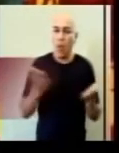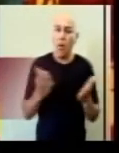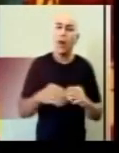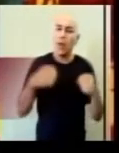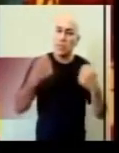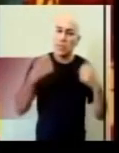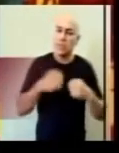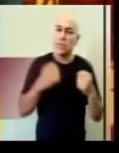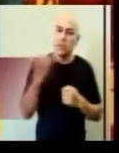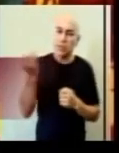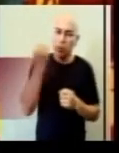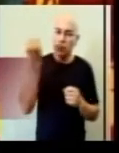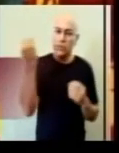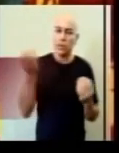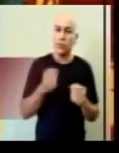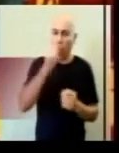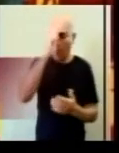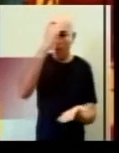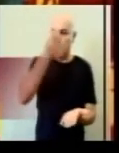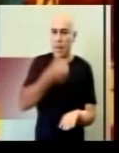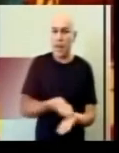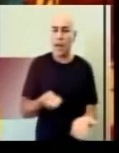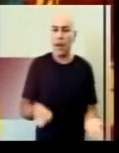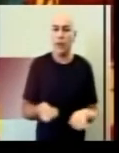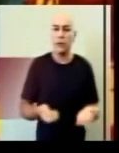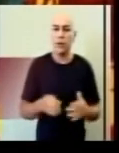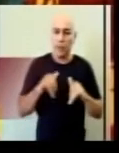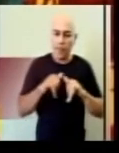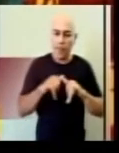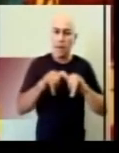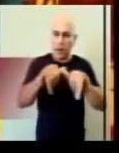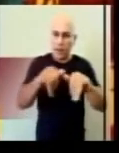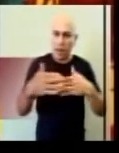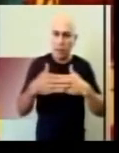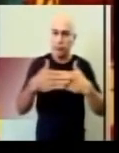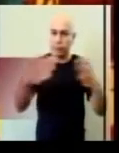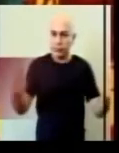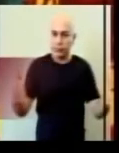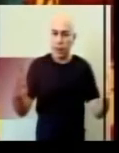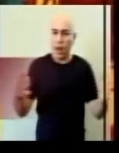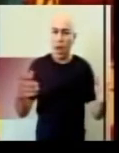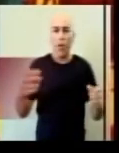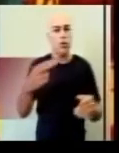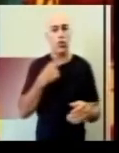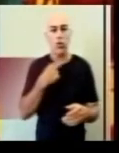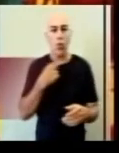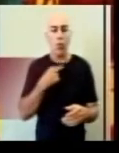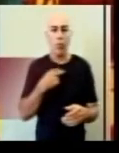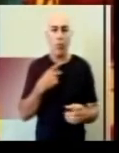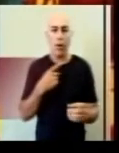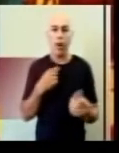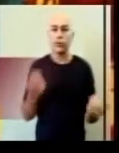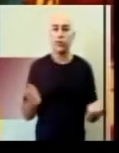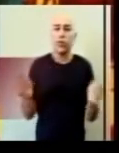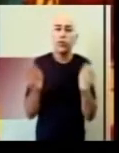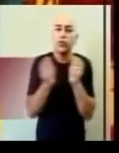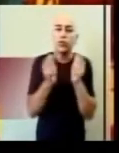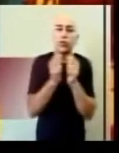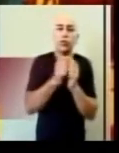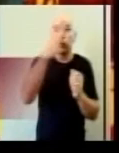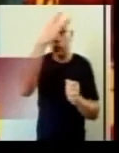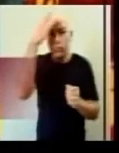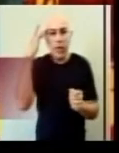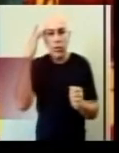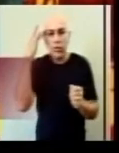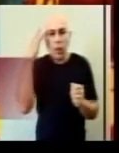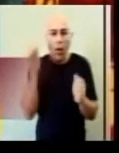Tá? Os supermercados e hipermercados não poderão permitir o acesso de qualquer acompanhante às suas dependências.